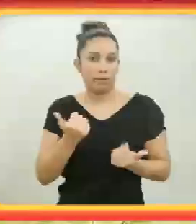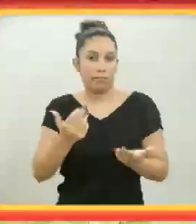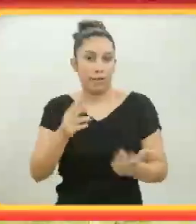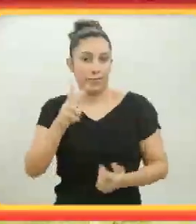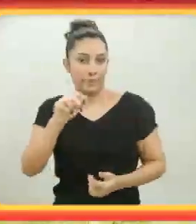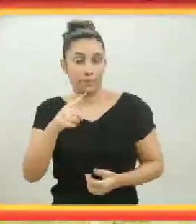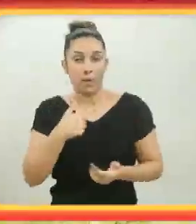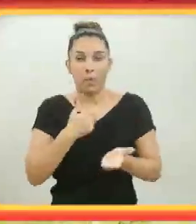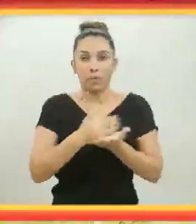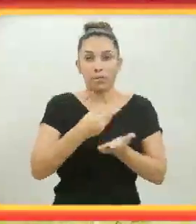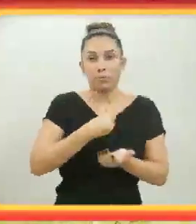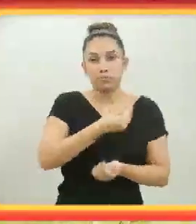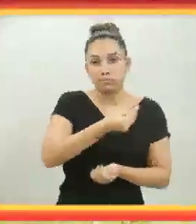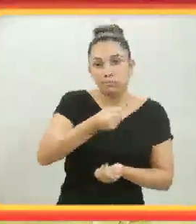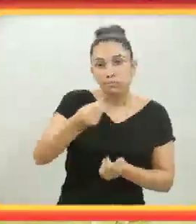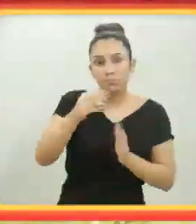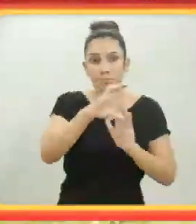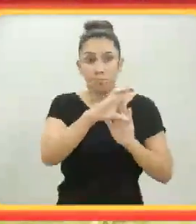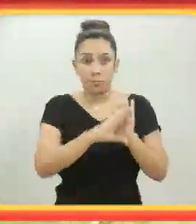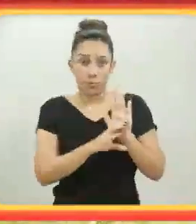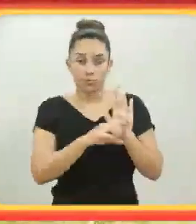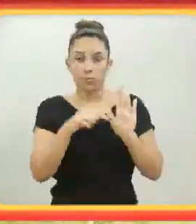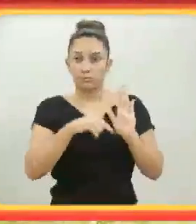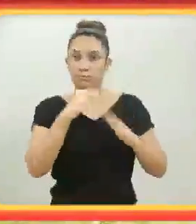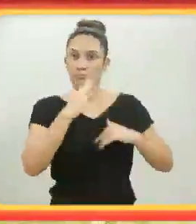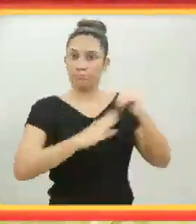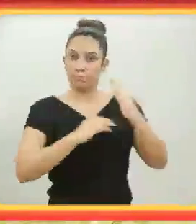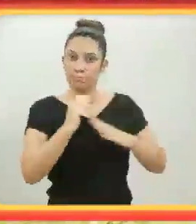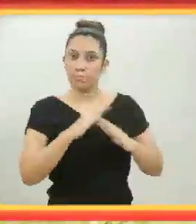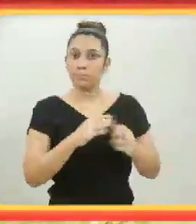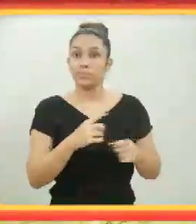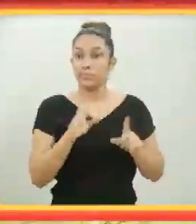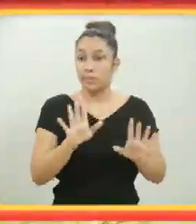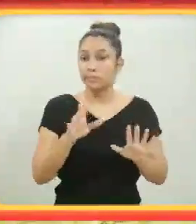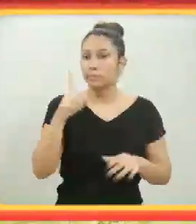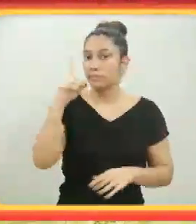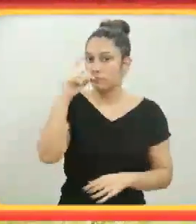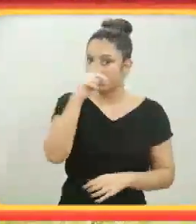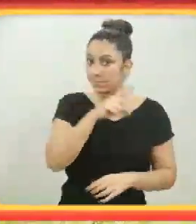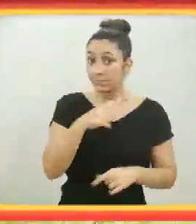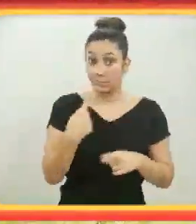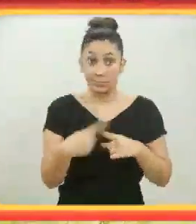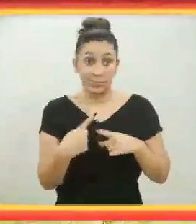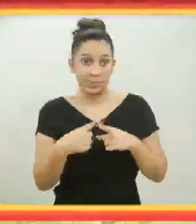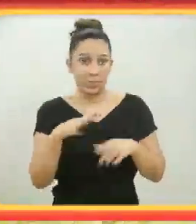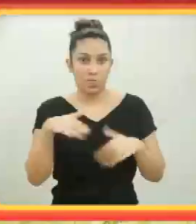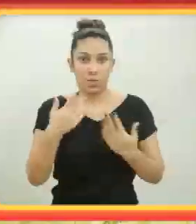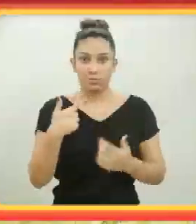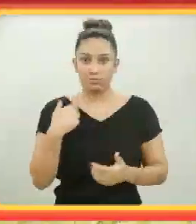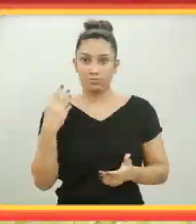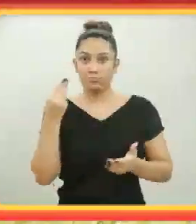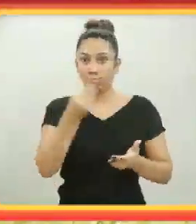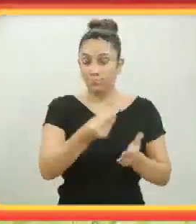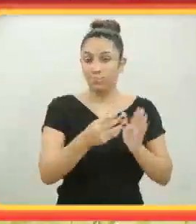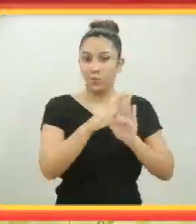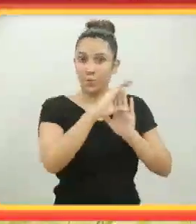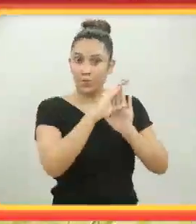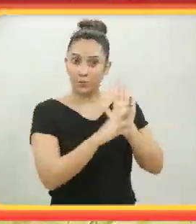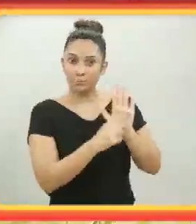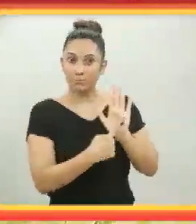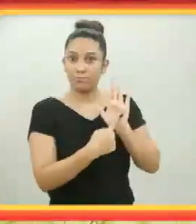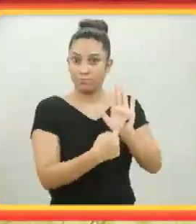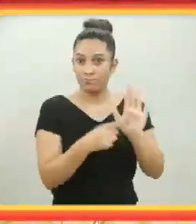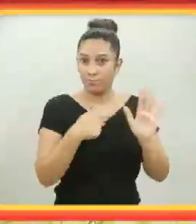em lojas, em estabelecimentos onde havia vagas, e eu comecei a enviar meu currículo para ter